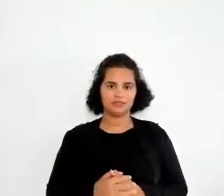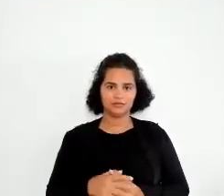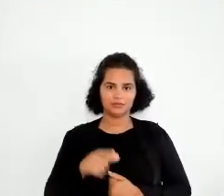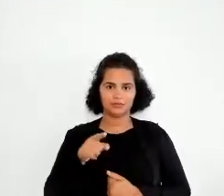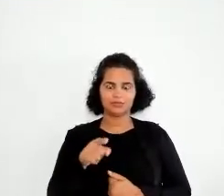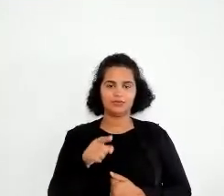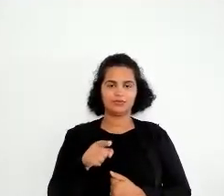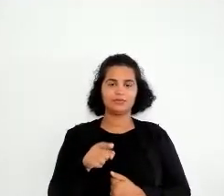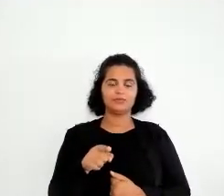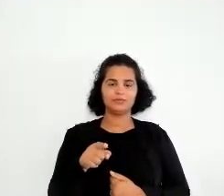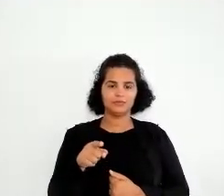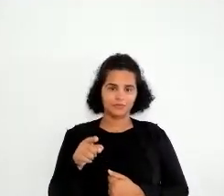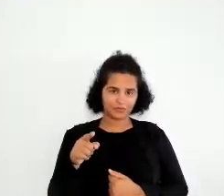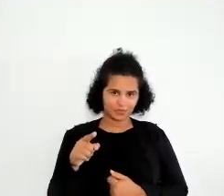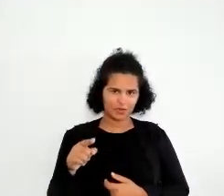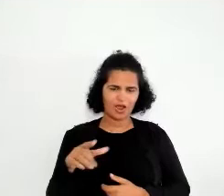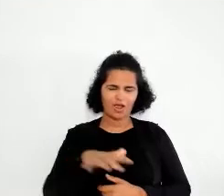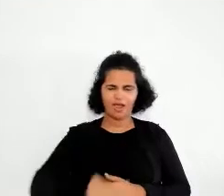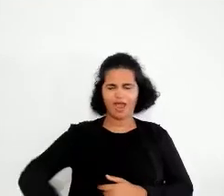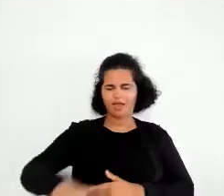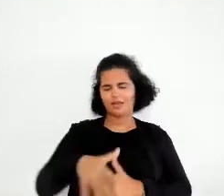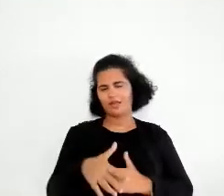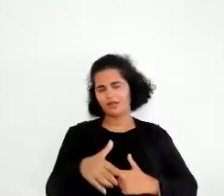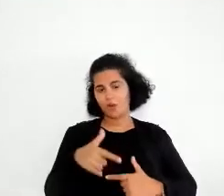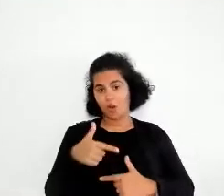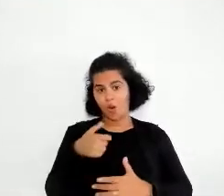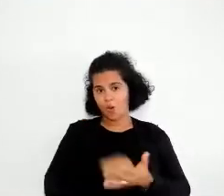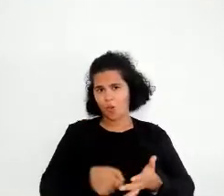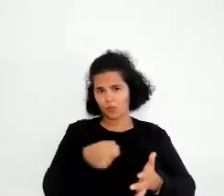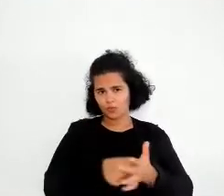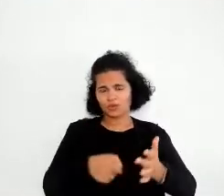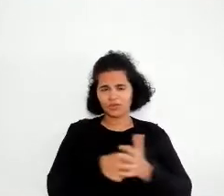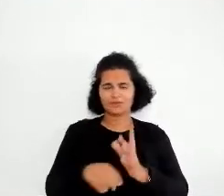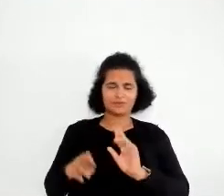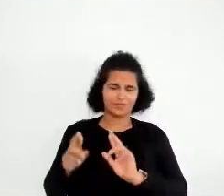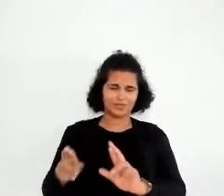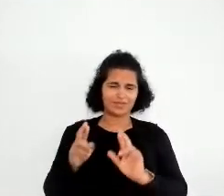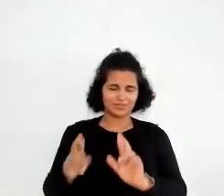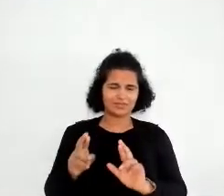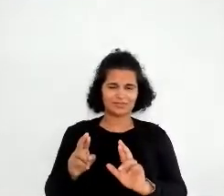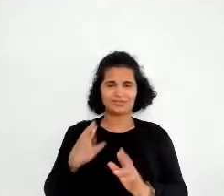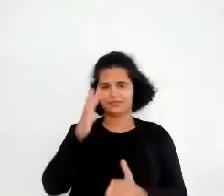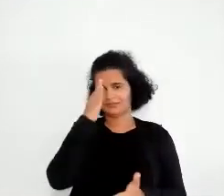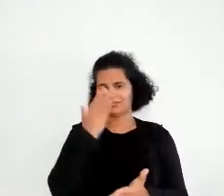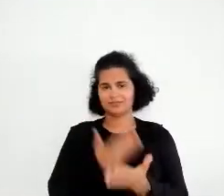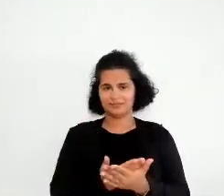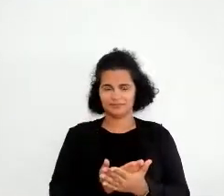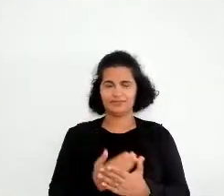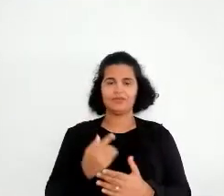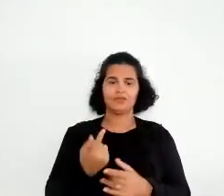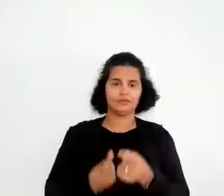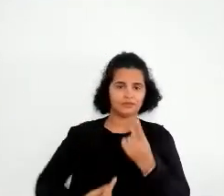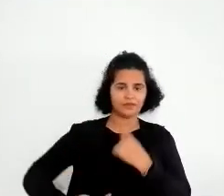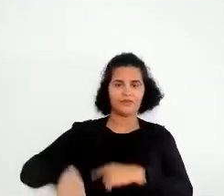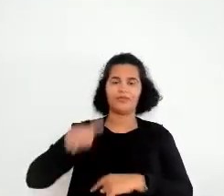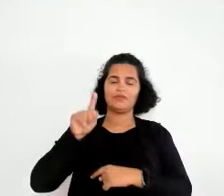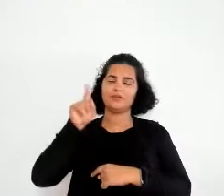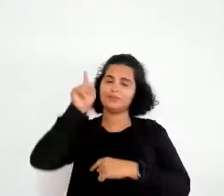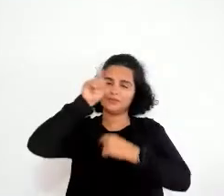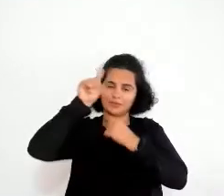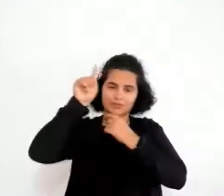batalhas, alimentamos esperanças e utopias, e na renovação cotidiana de